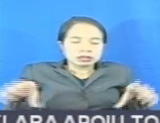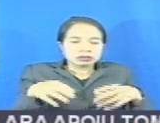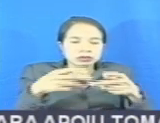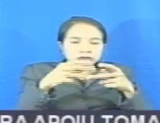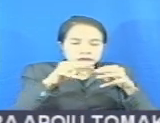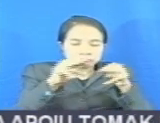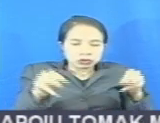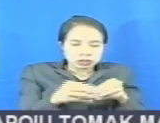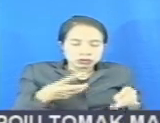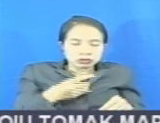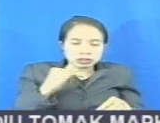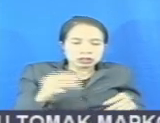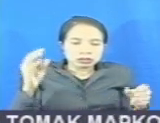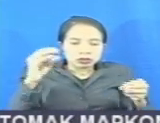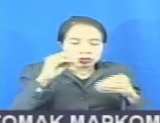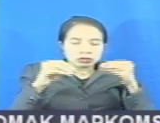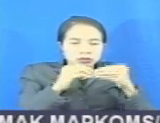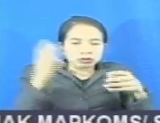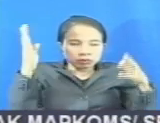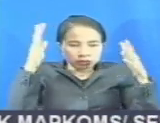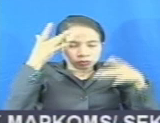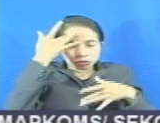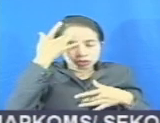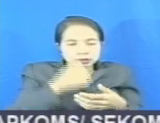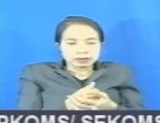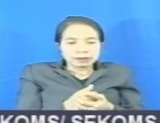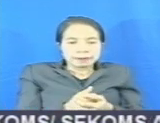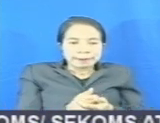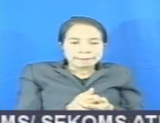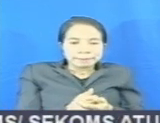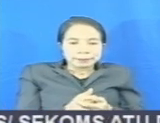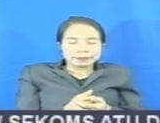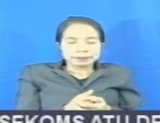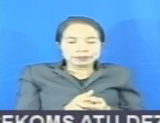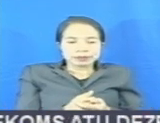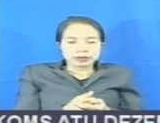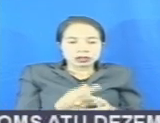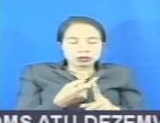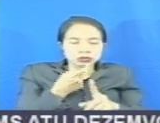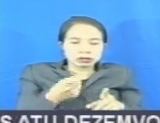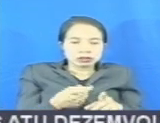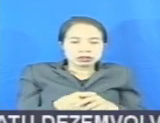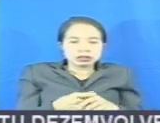nian kona ba kazu dane bom husi altura municipio dili